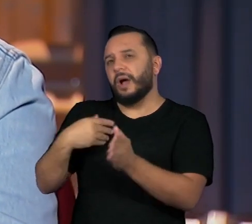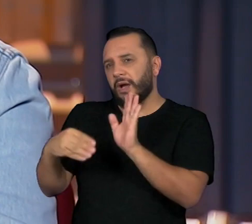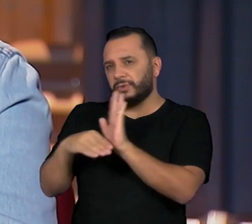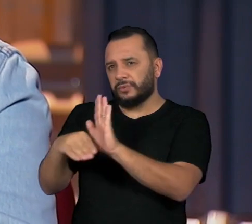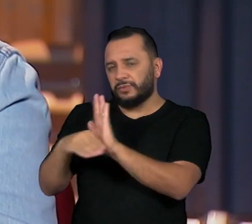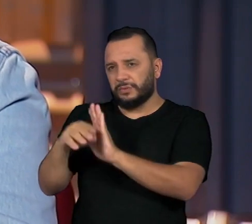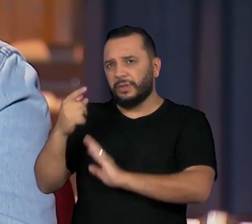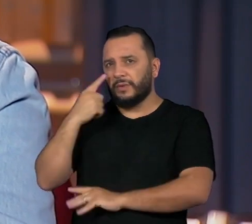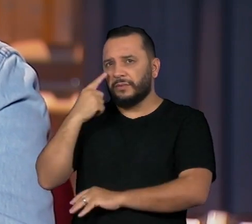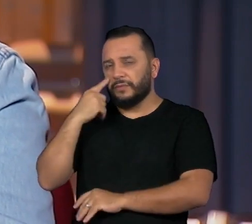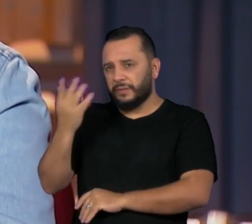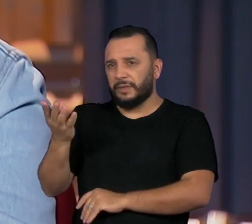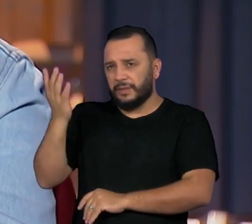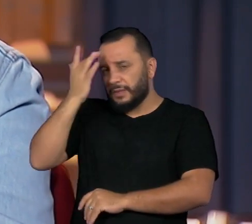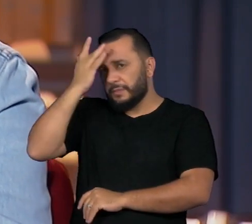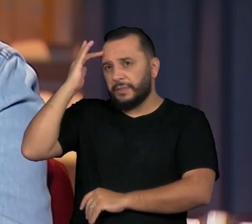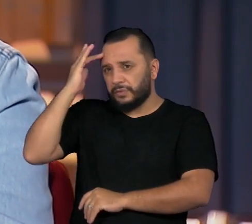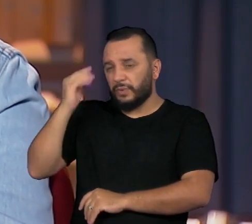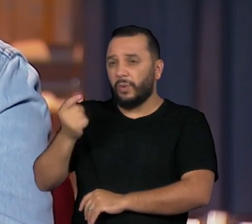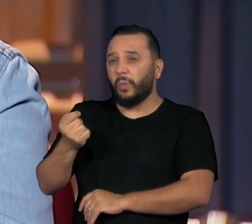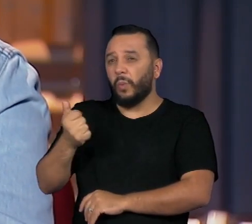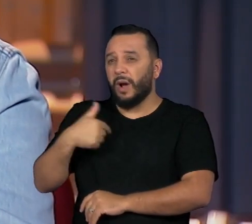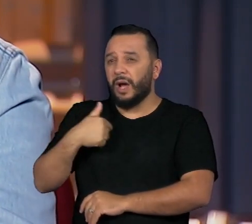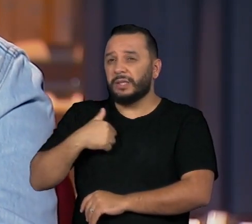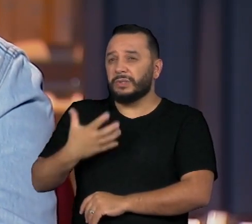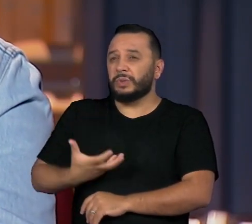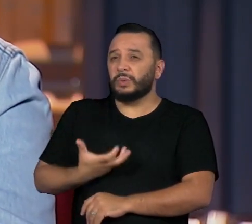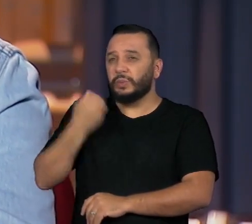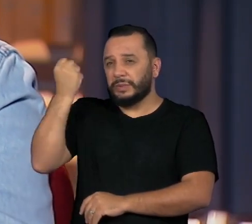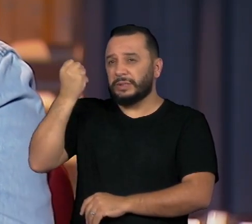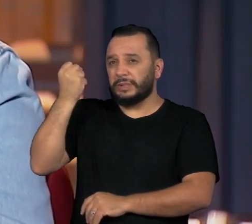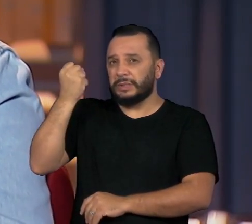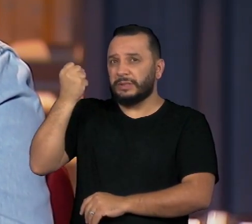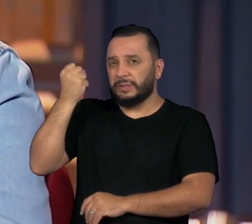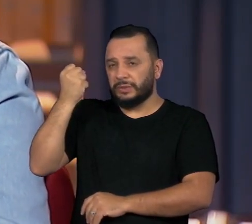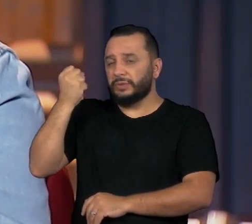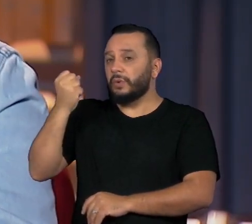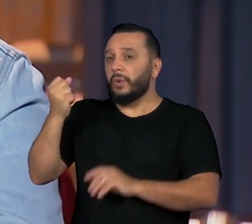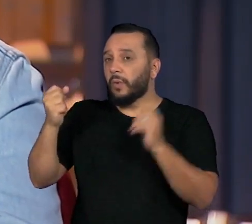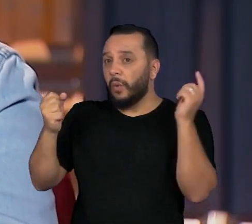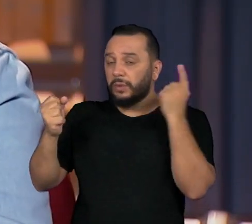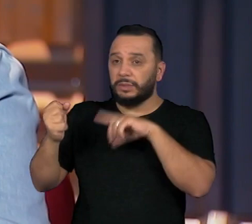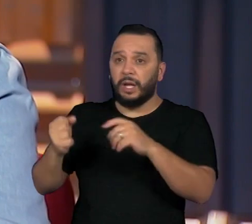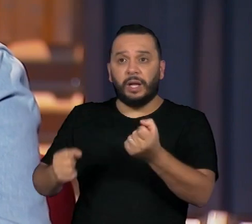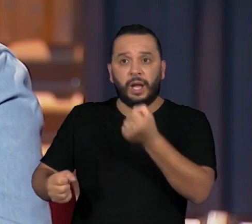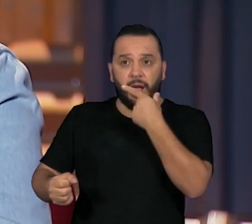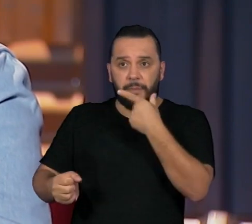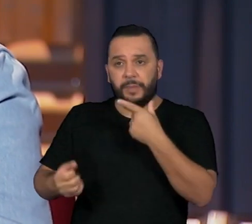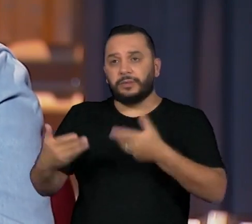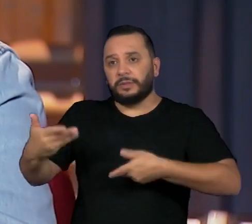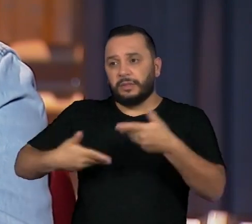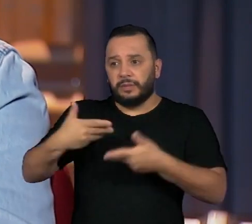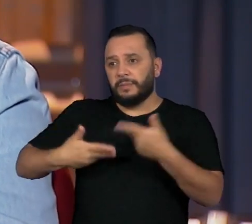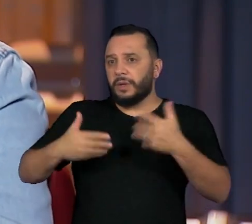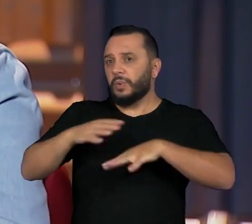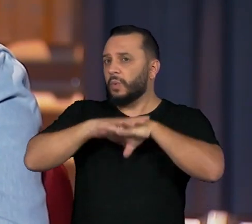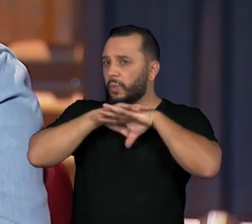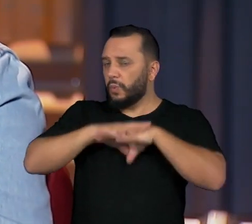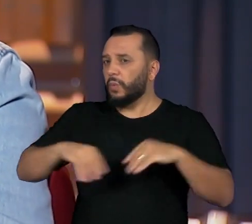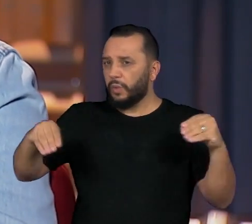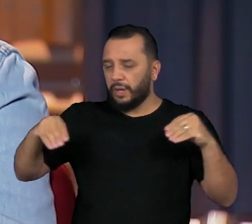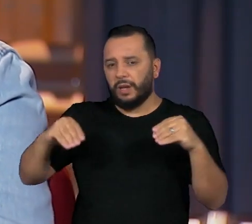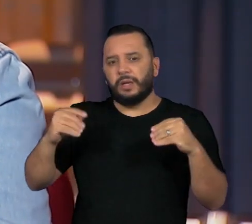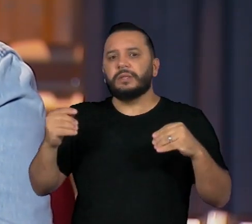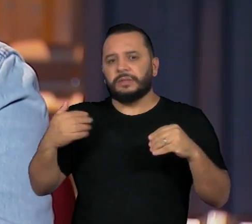vi de perto pessoas assim à beira do suicídio que saem daquele estado e não regressam para aquele estado, que voltam a